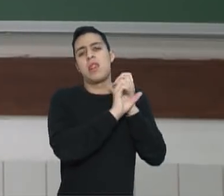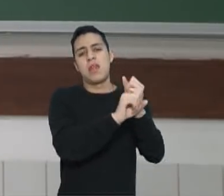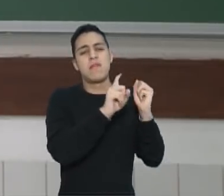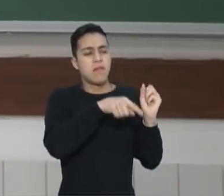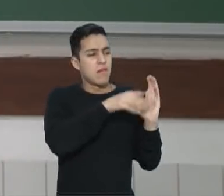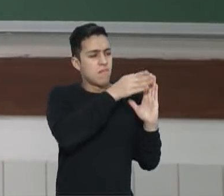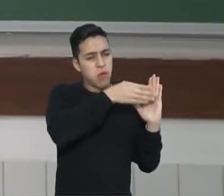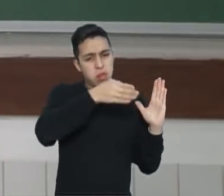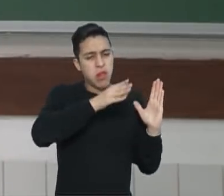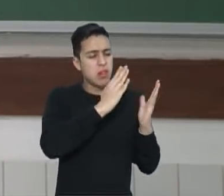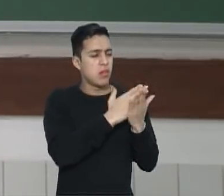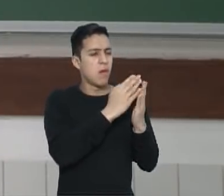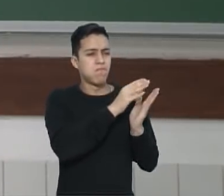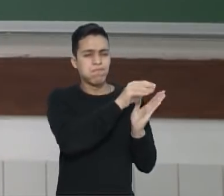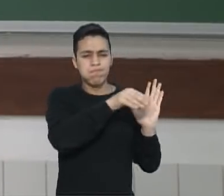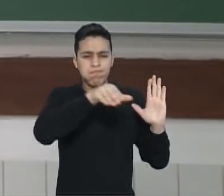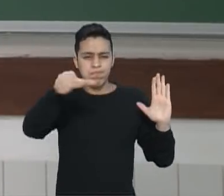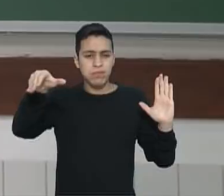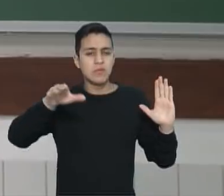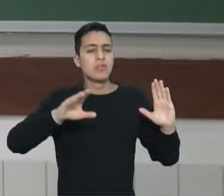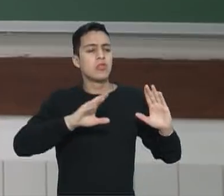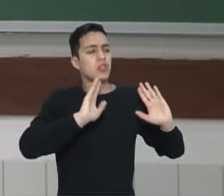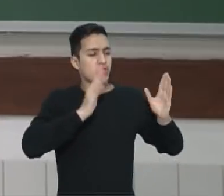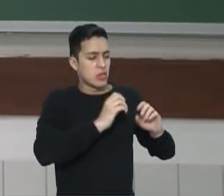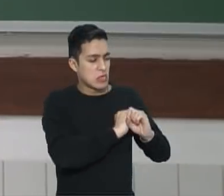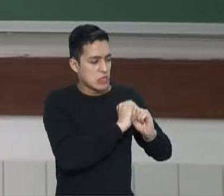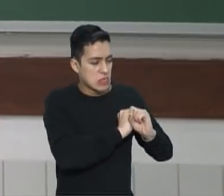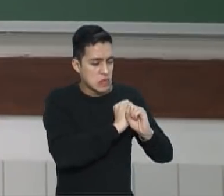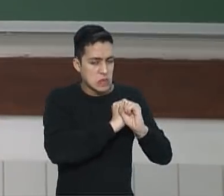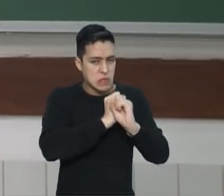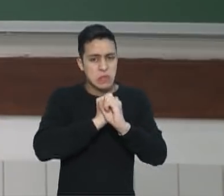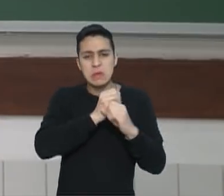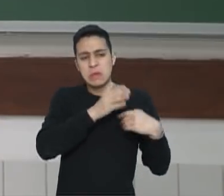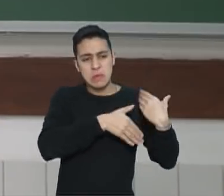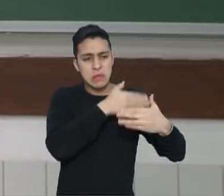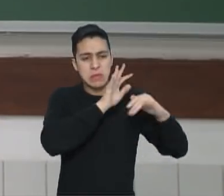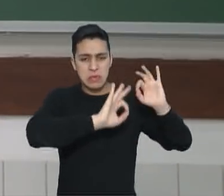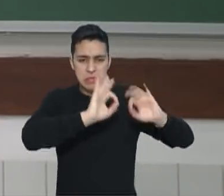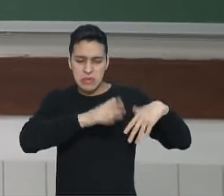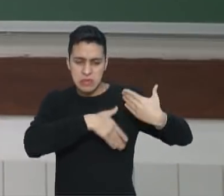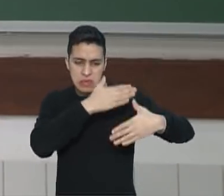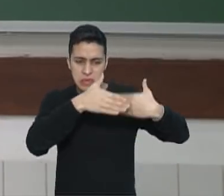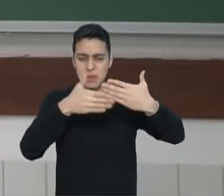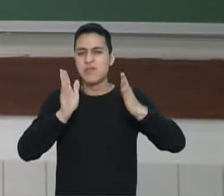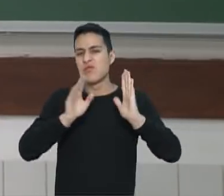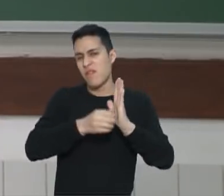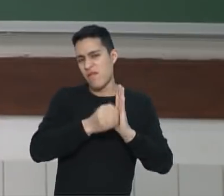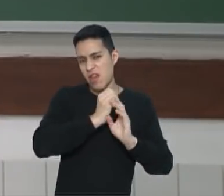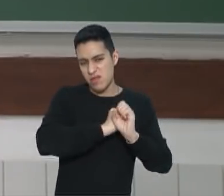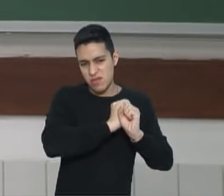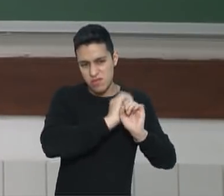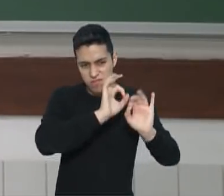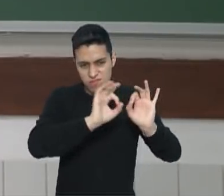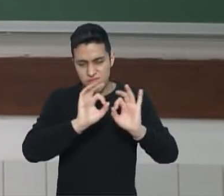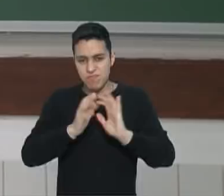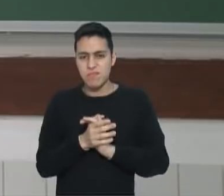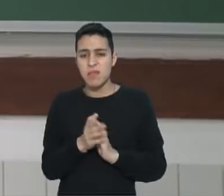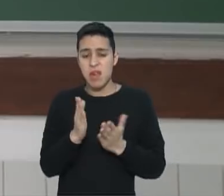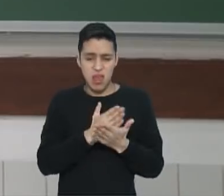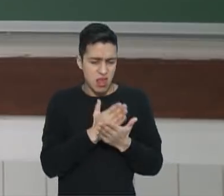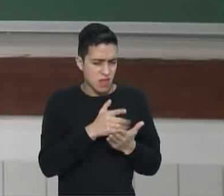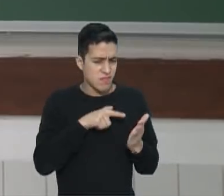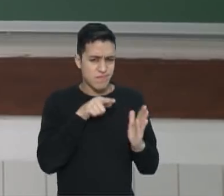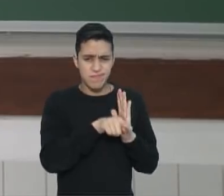de volumes gigantesco e foi feito ao longo dos anos, né? Foi ali ao longo de vários anos. Então, é uma